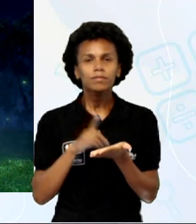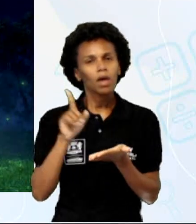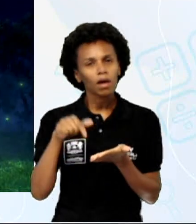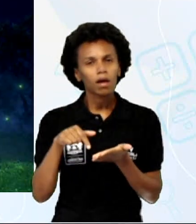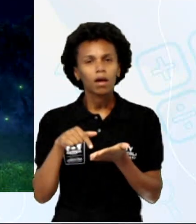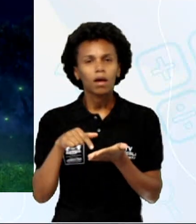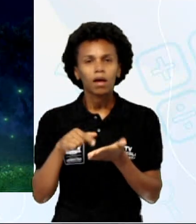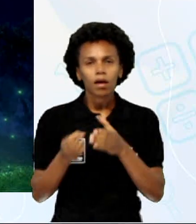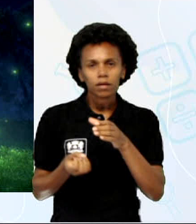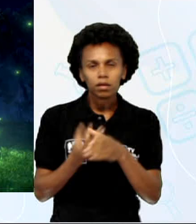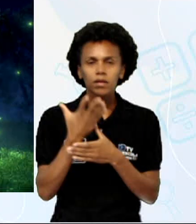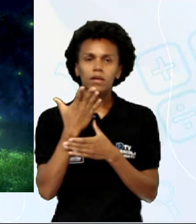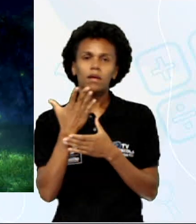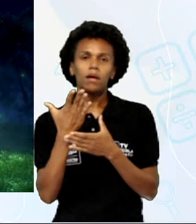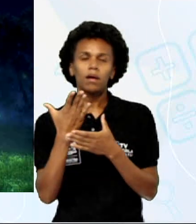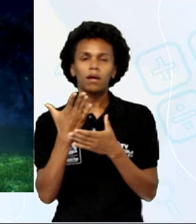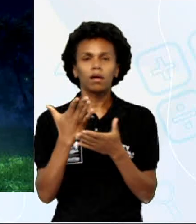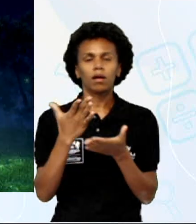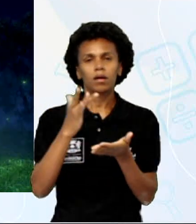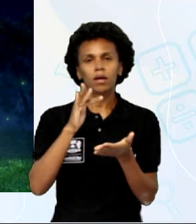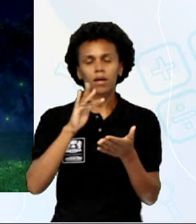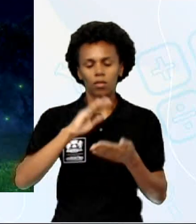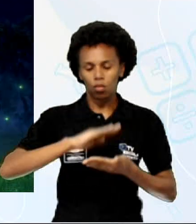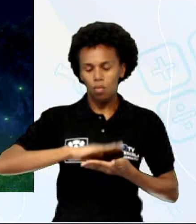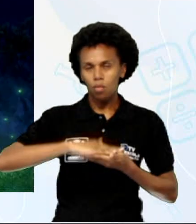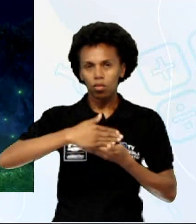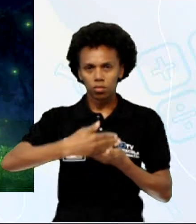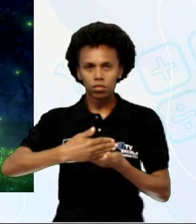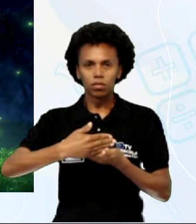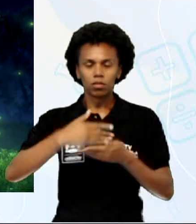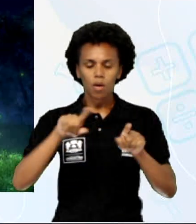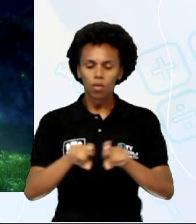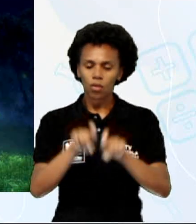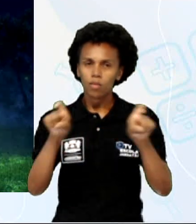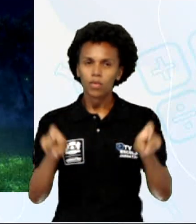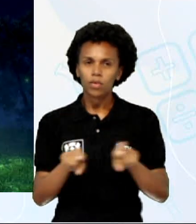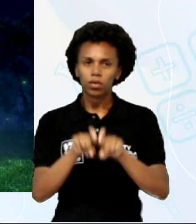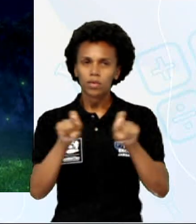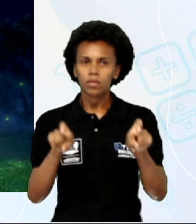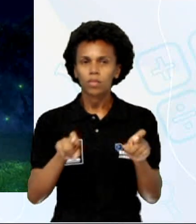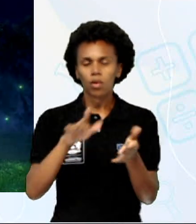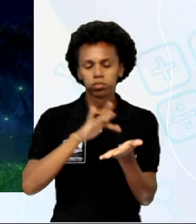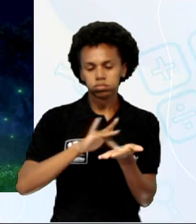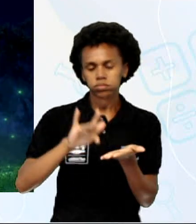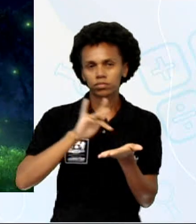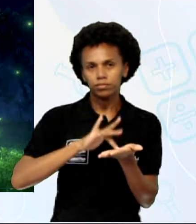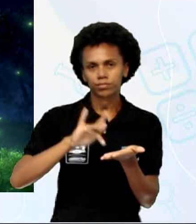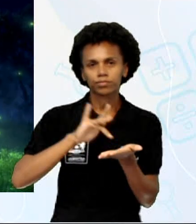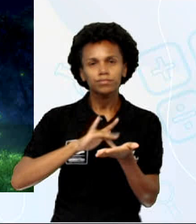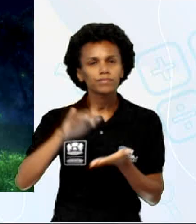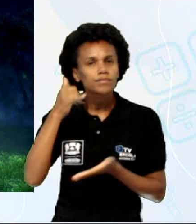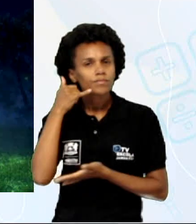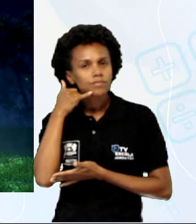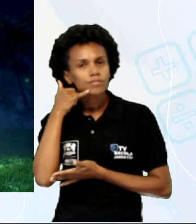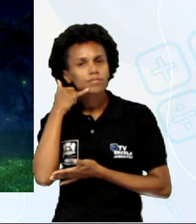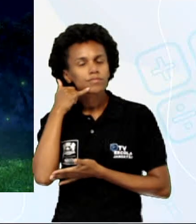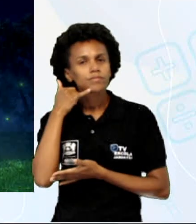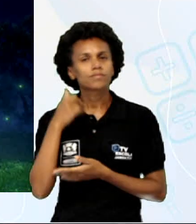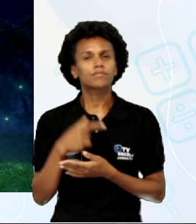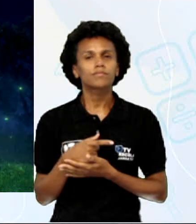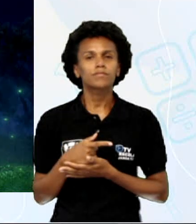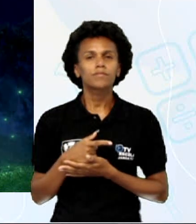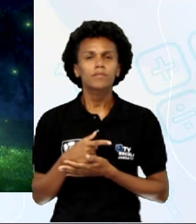como o computador, notebook, tablet, smartphone, entre outros, para a produção de